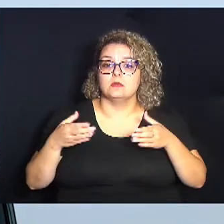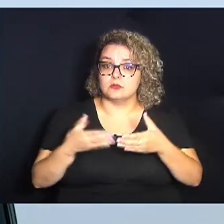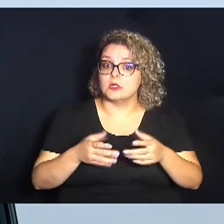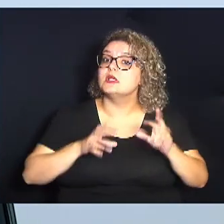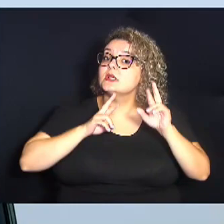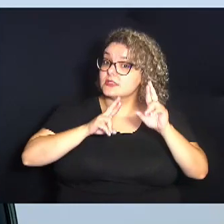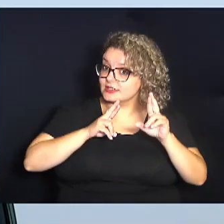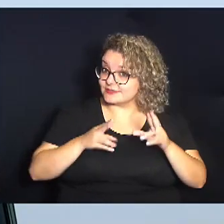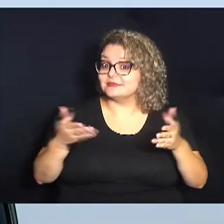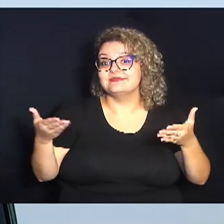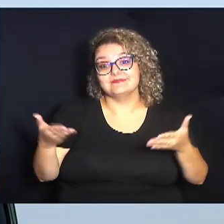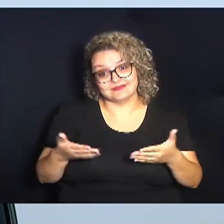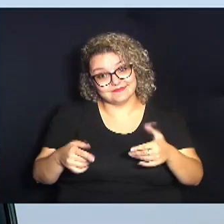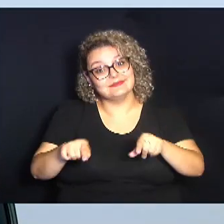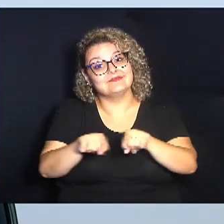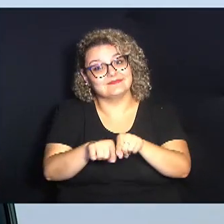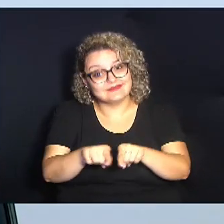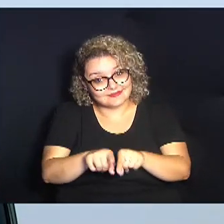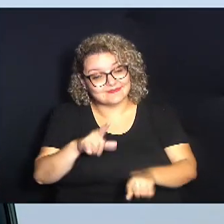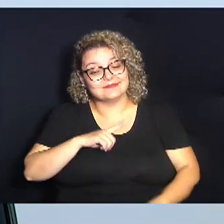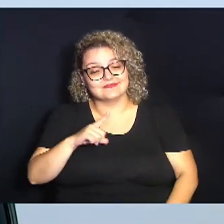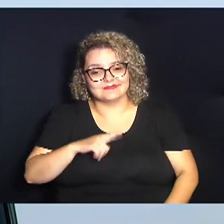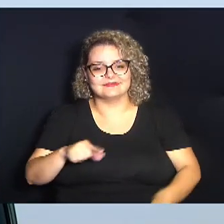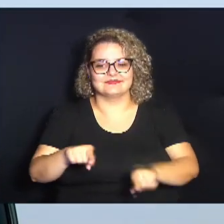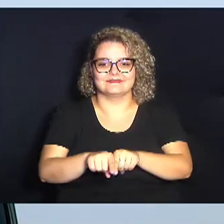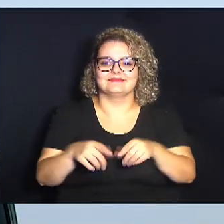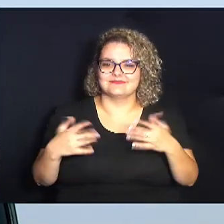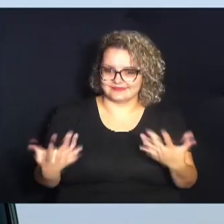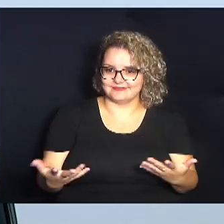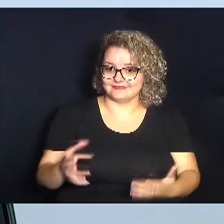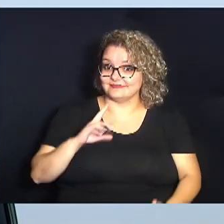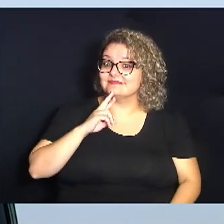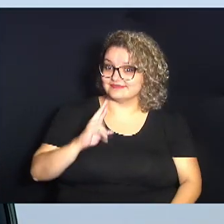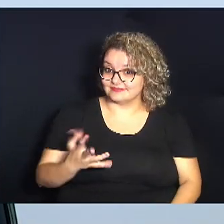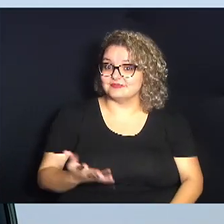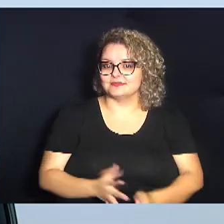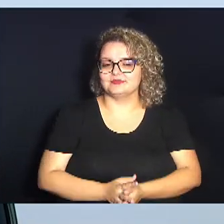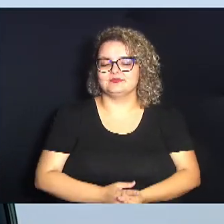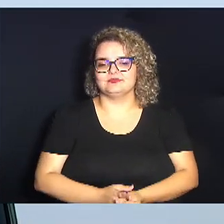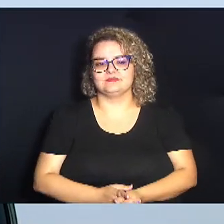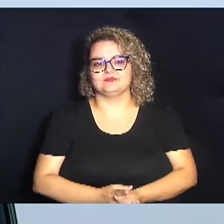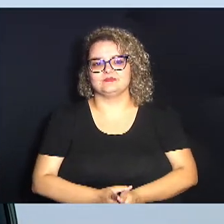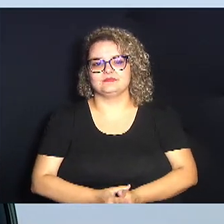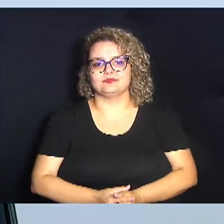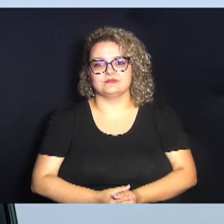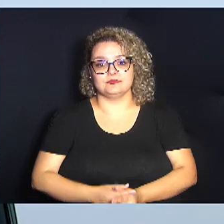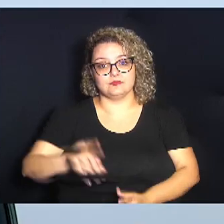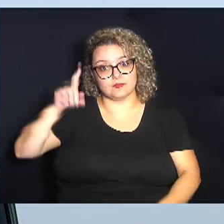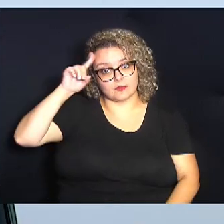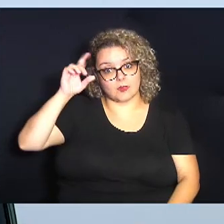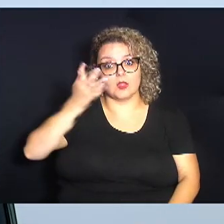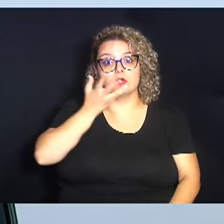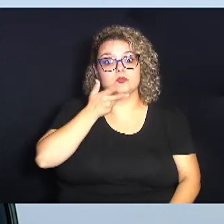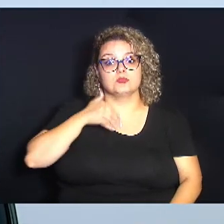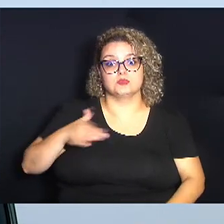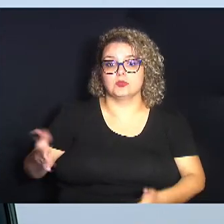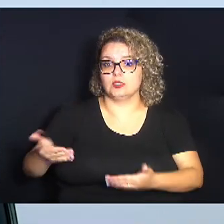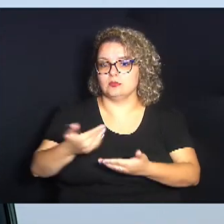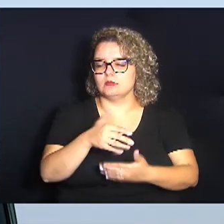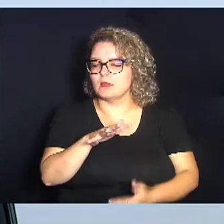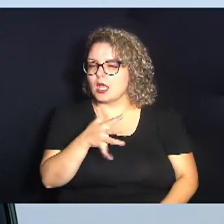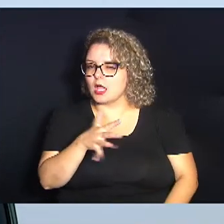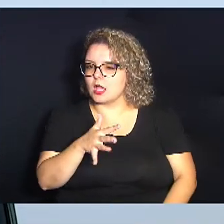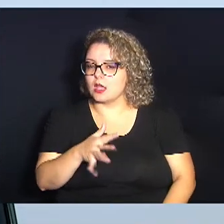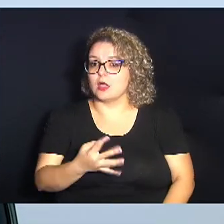esperamos que agora a gente tenha também essa resposta, né? No Dia das Crianças, nós arrecadamos